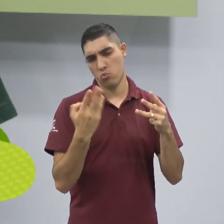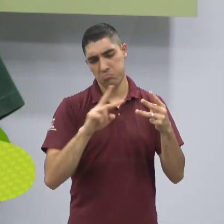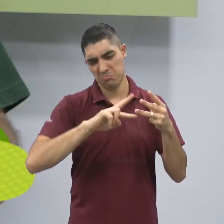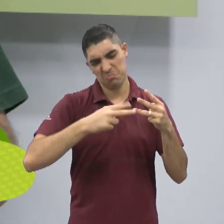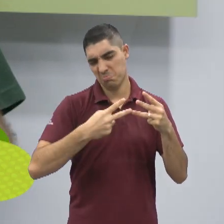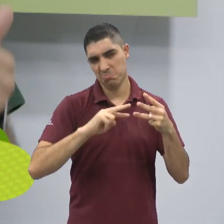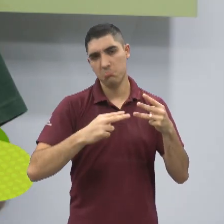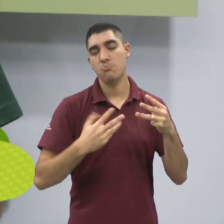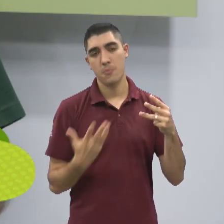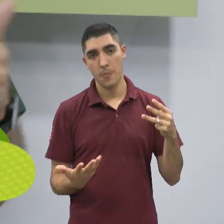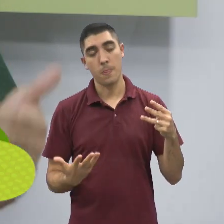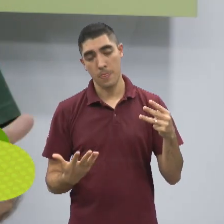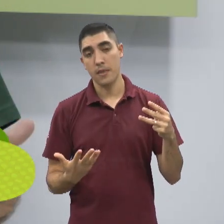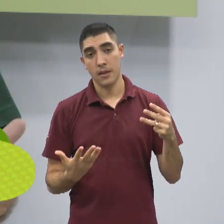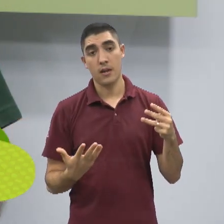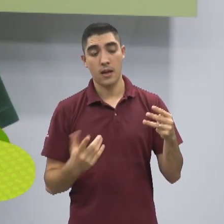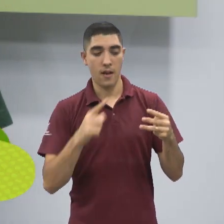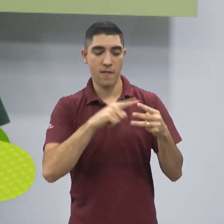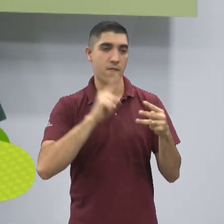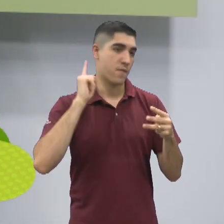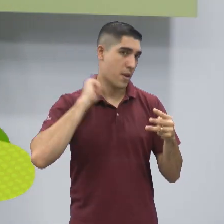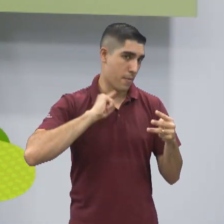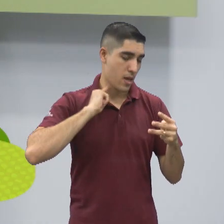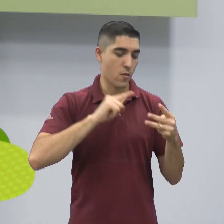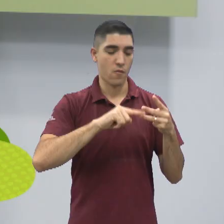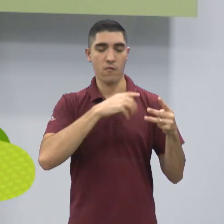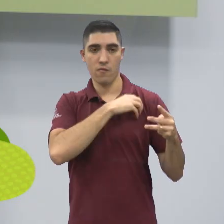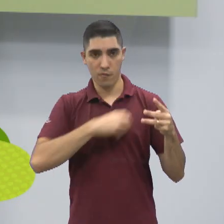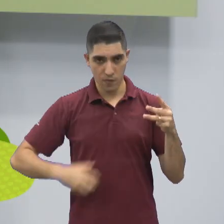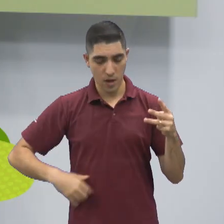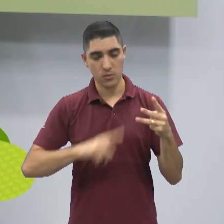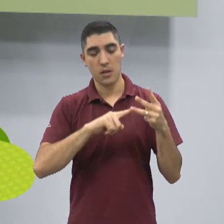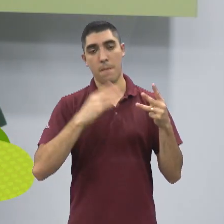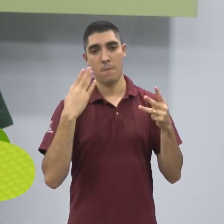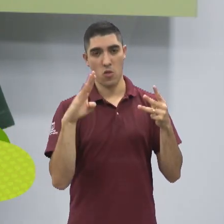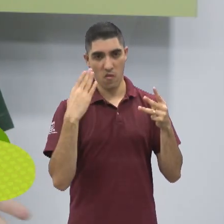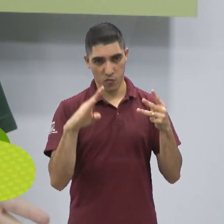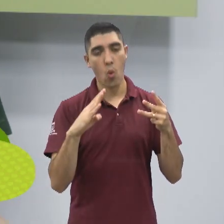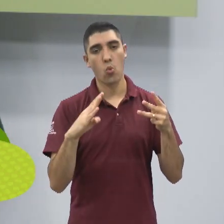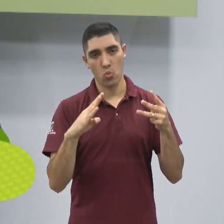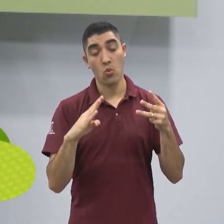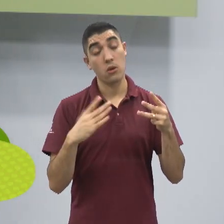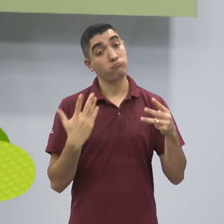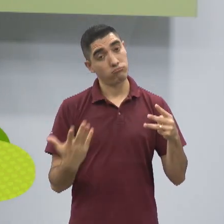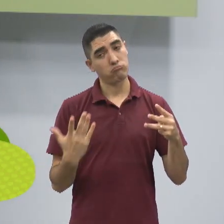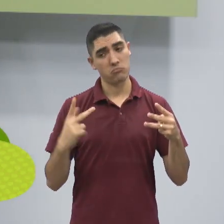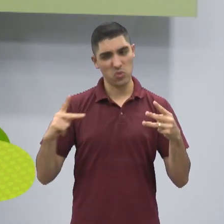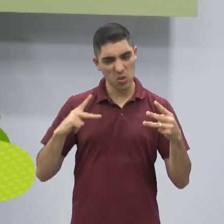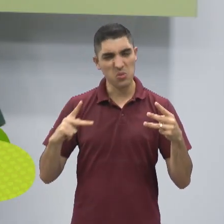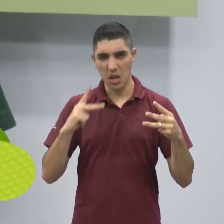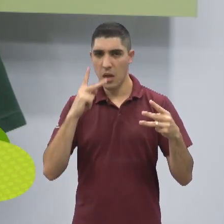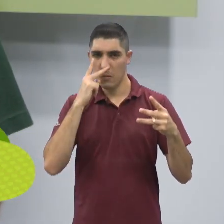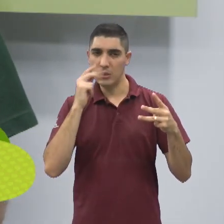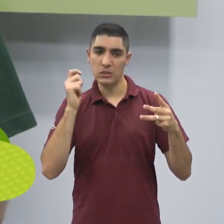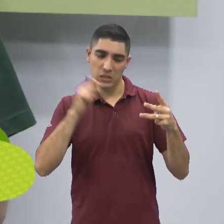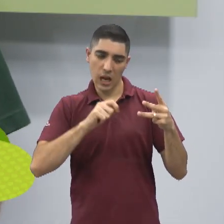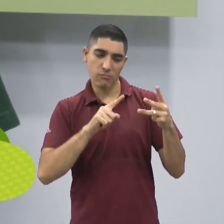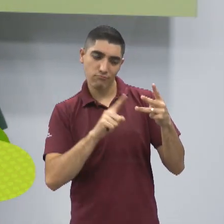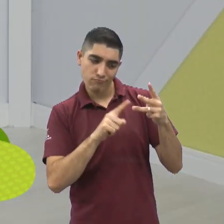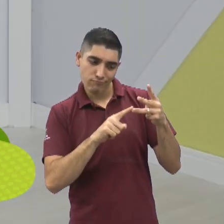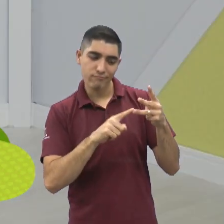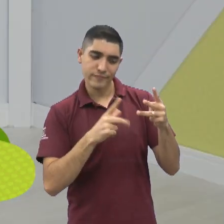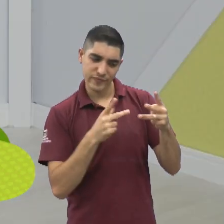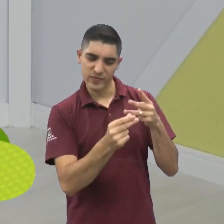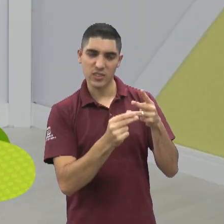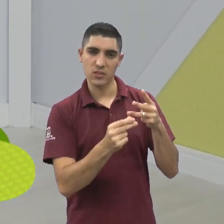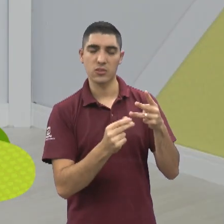ter o Flamengo, o Vasco, mas contra o Botafogo, aí sim, eu acho que é uma certeza maior de vitória em relação aos 3 cariocas.